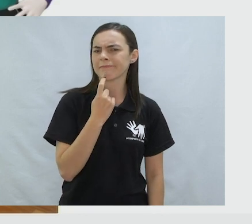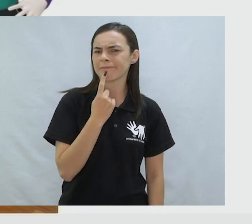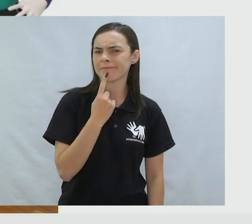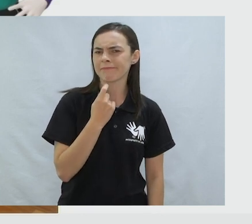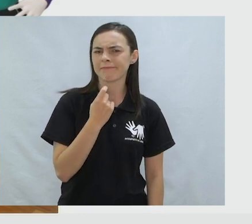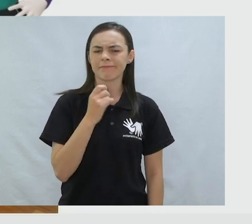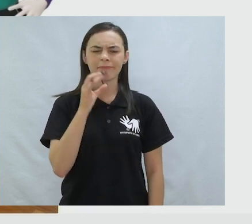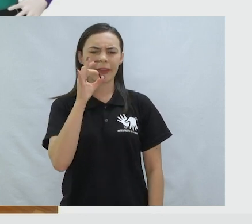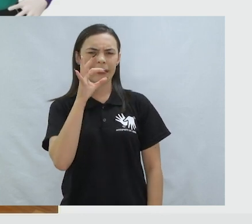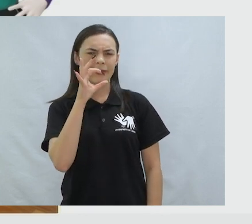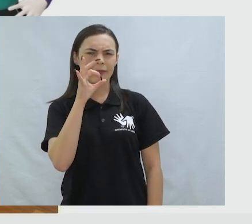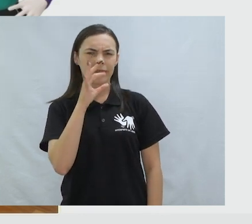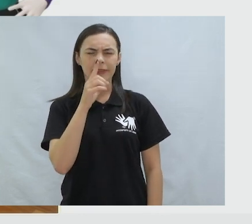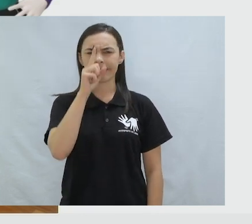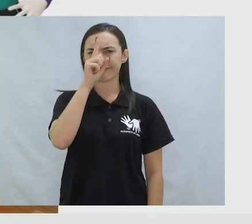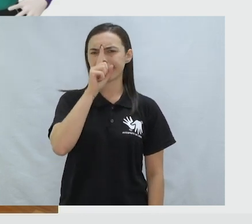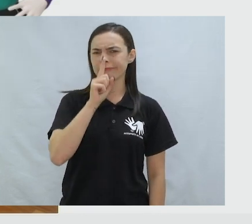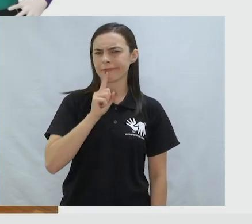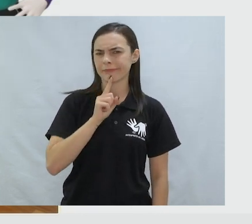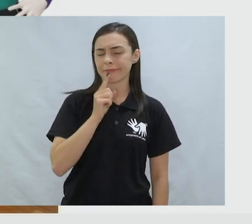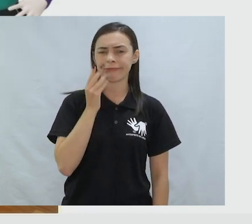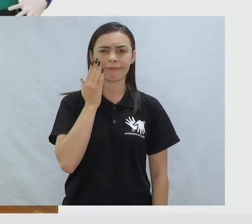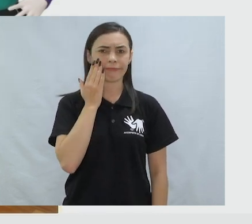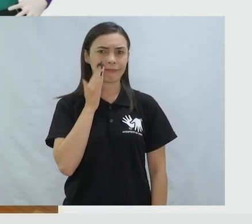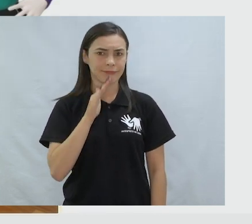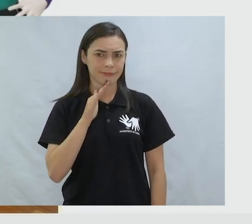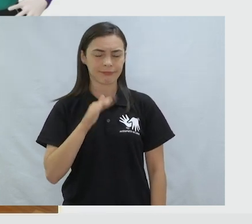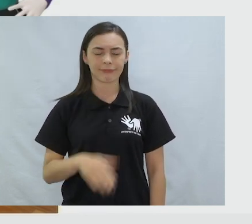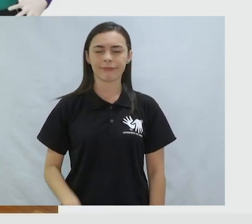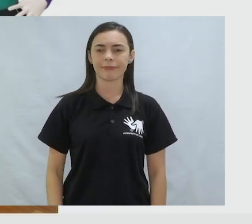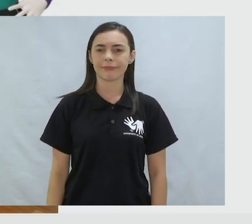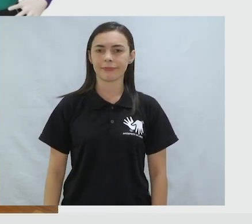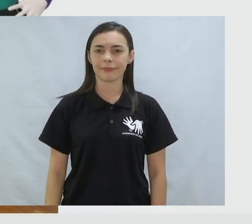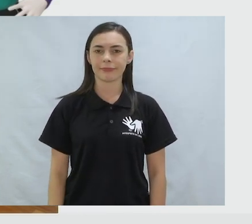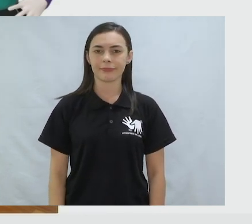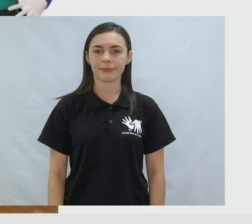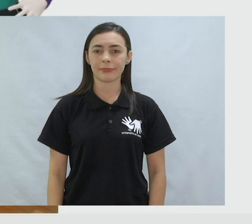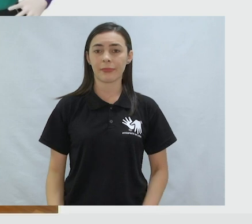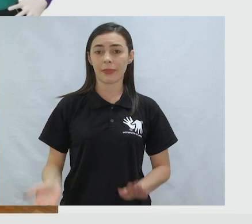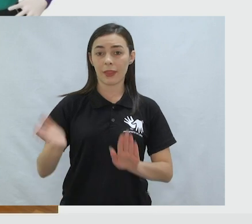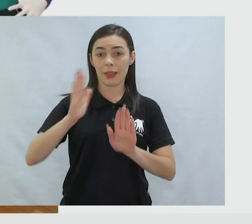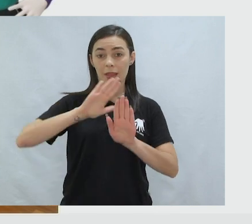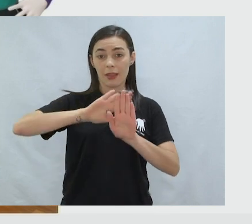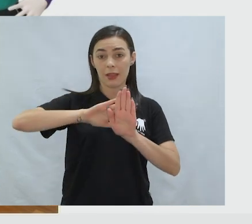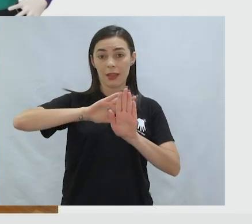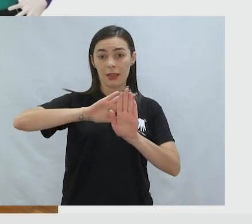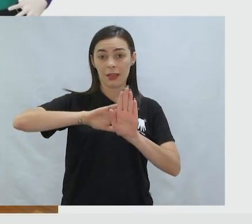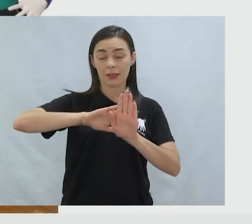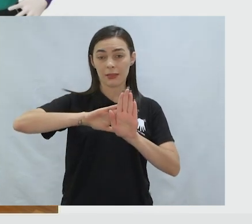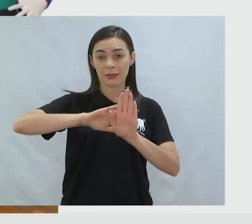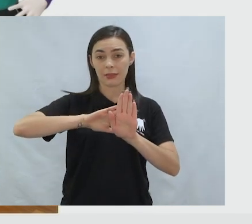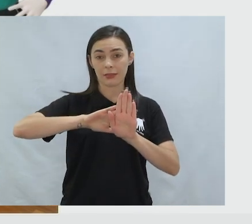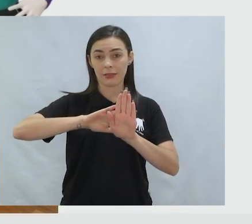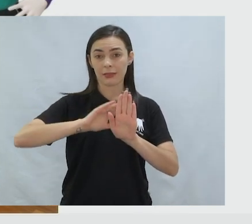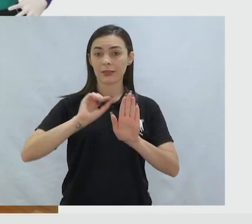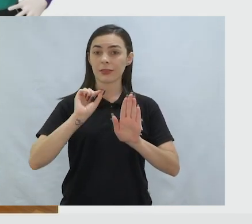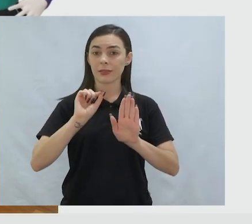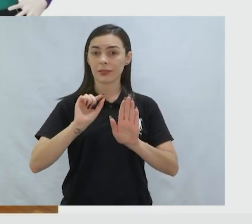Tem o vermelho, tem o verde, tem o amarelo e tem o azul. Atrás desses